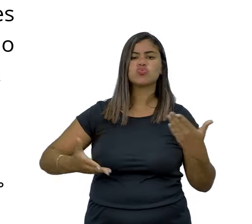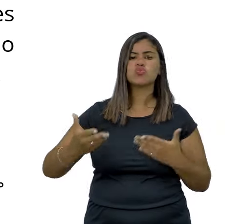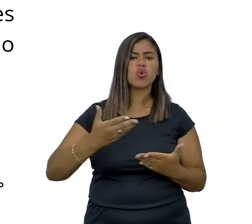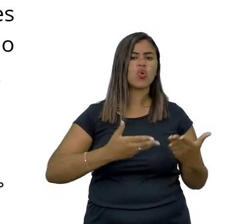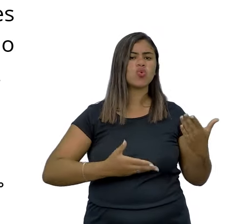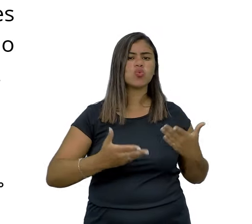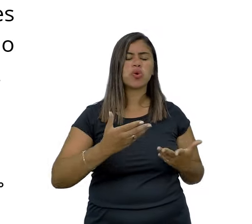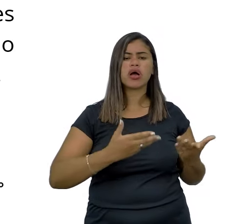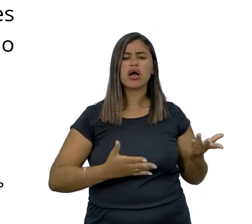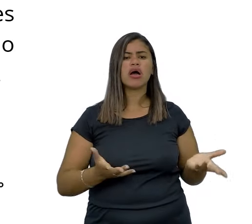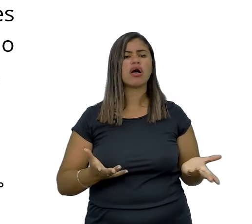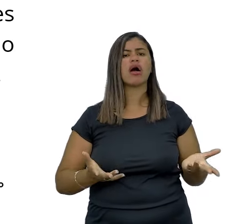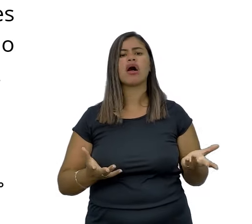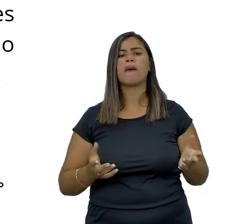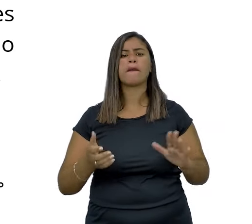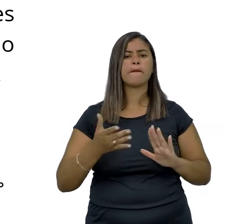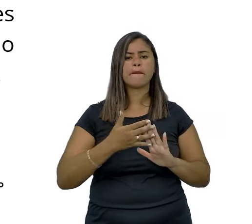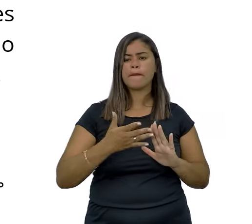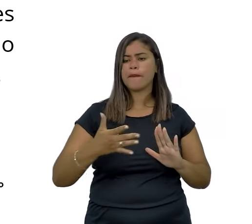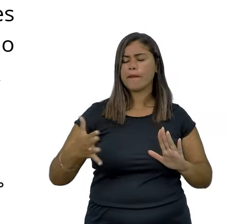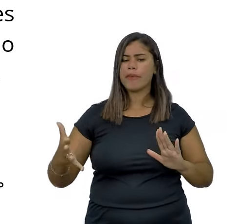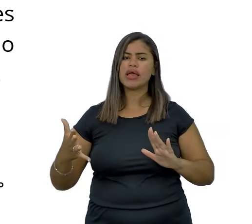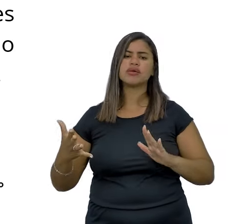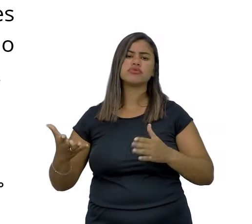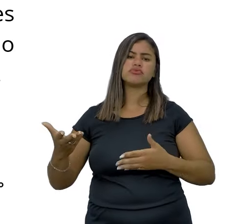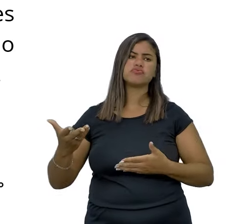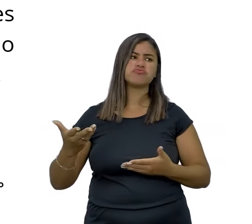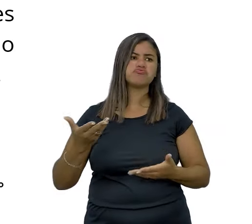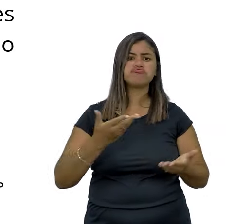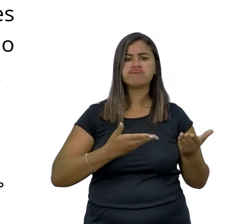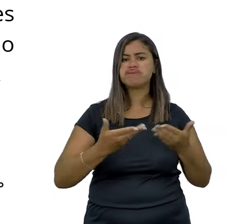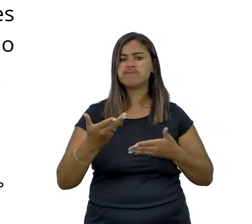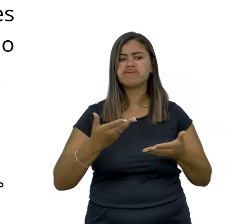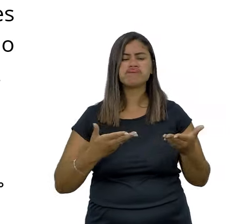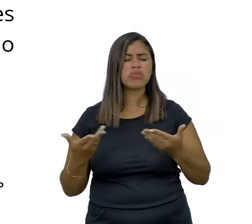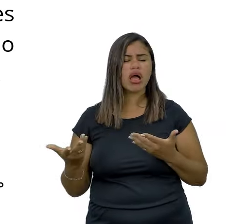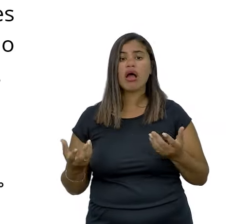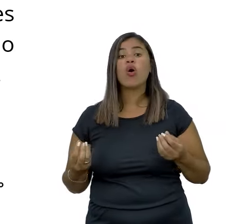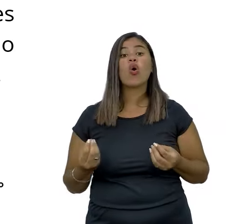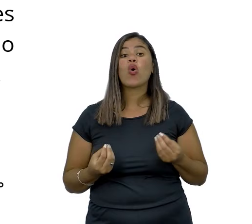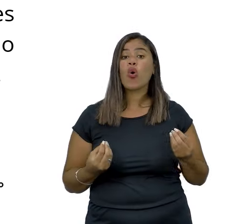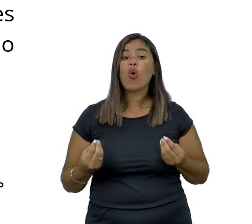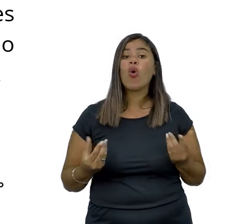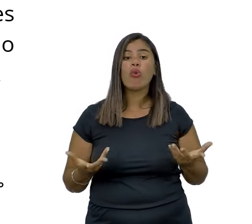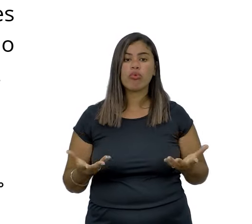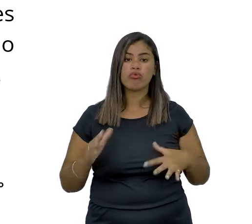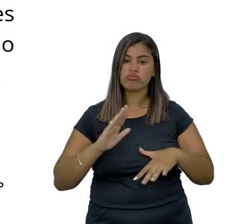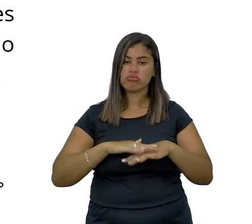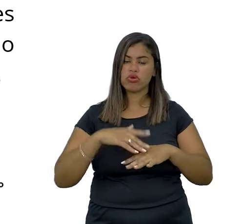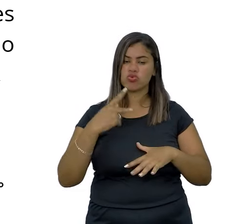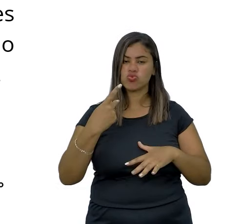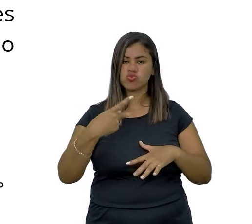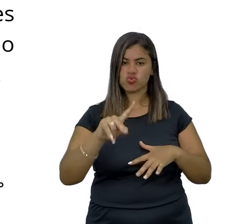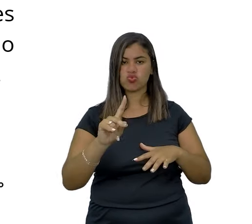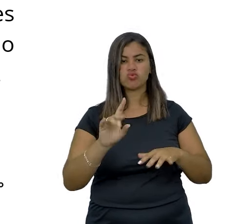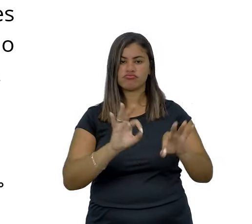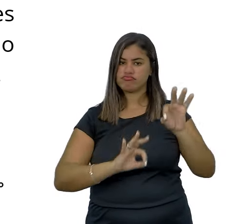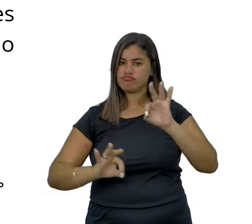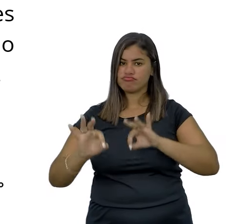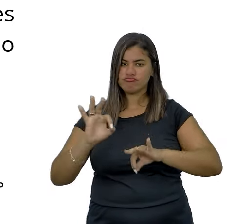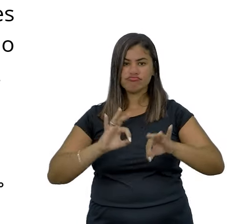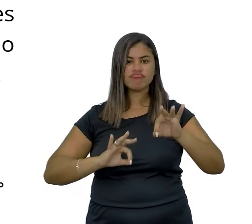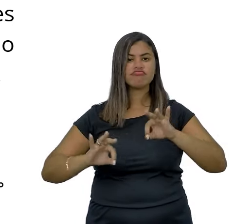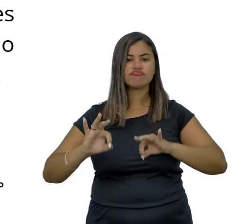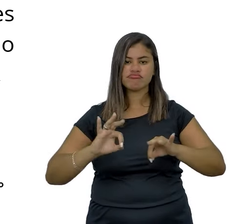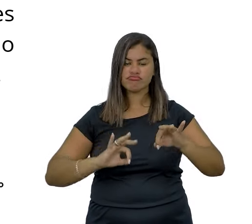socialização, né? Um momento de interação? Como que você vai fazer com relação a essas dificuldades? Então, aí,